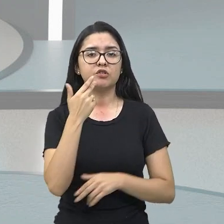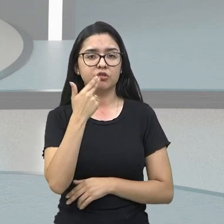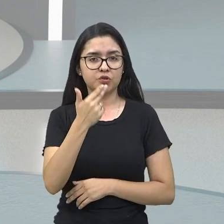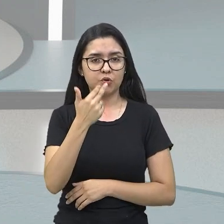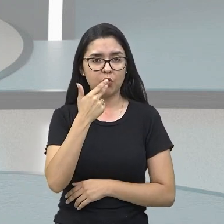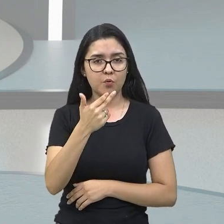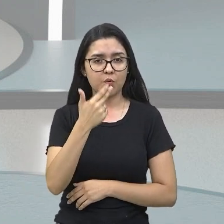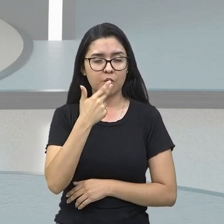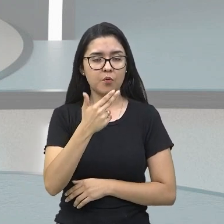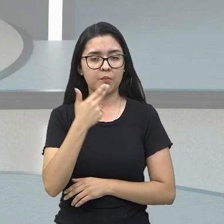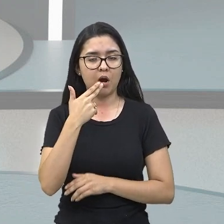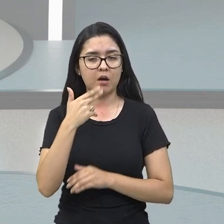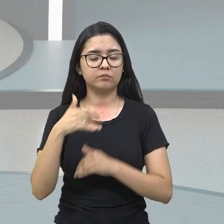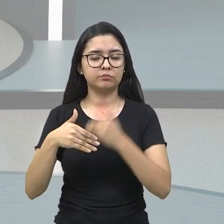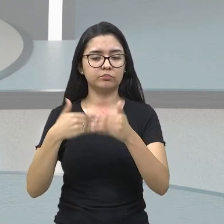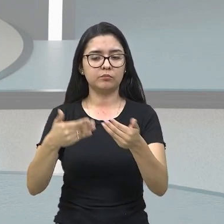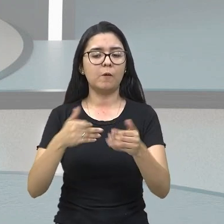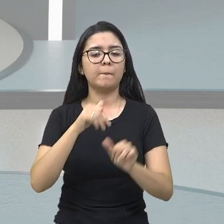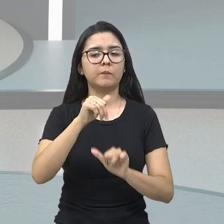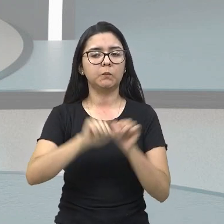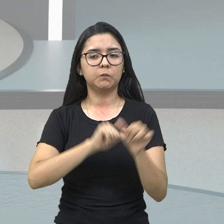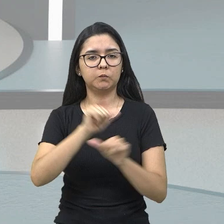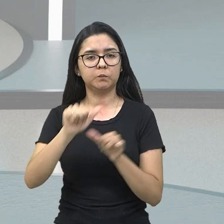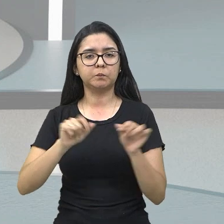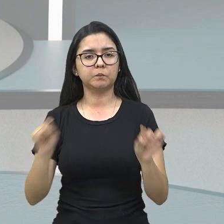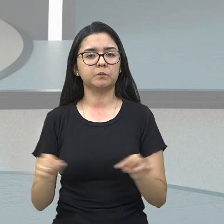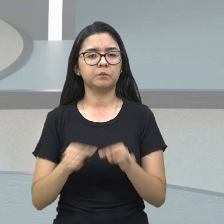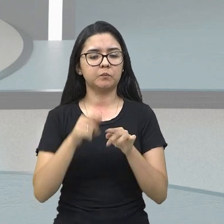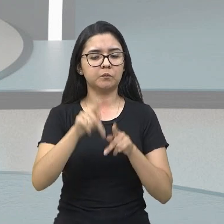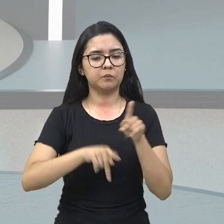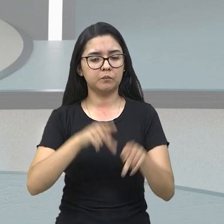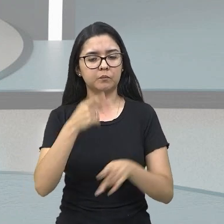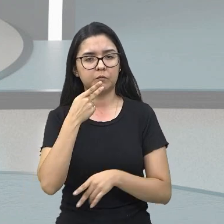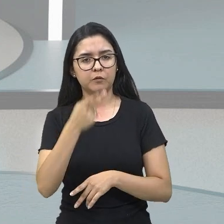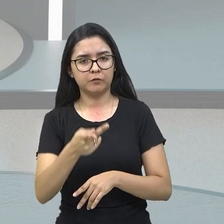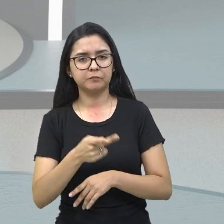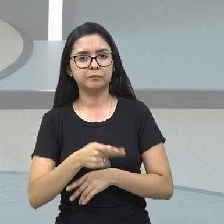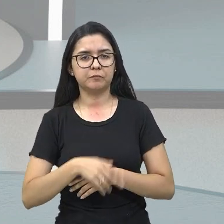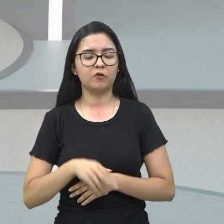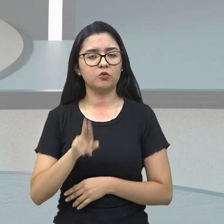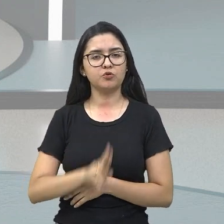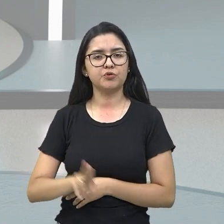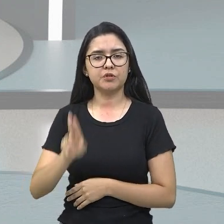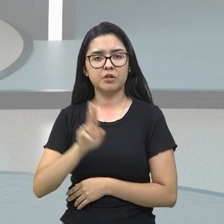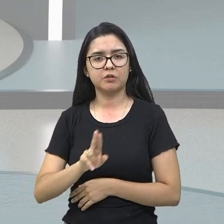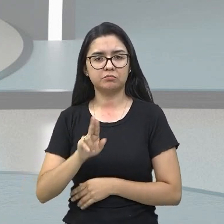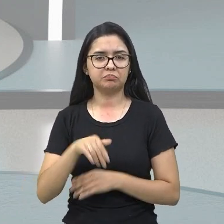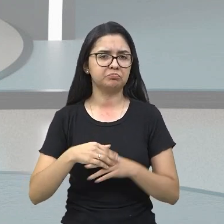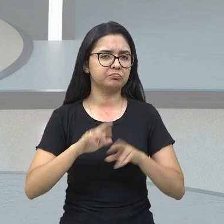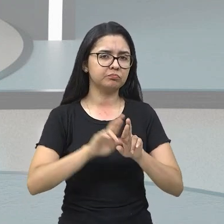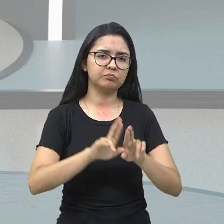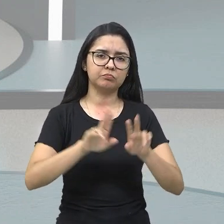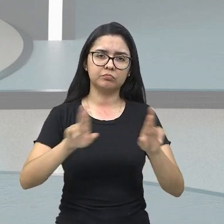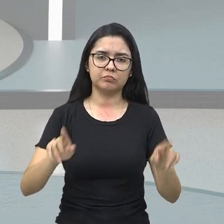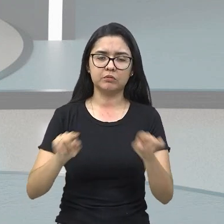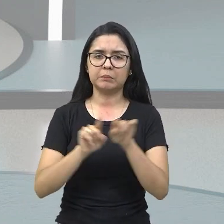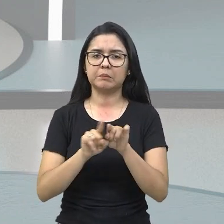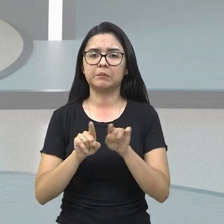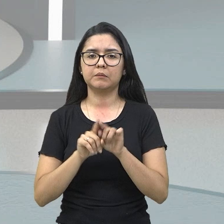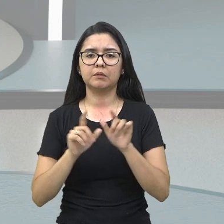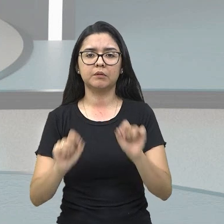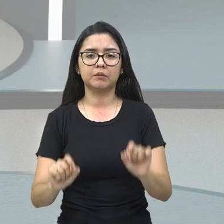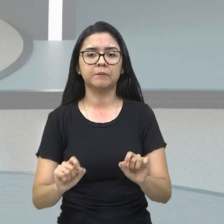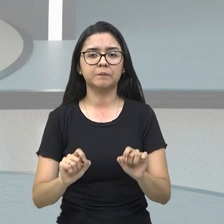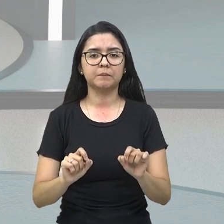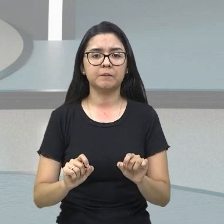vão se desenvolvendo de acordo com o que a população vai falando. As populações vão utilizando de formas diversas, até pela distância,